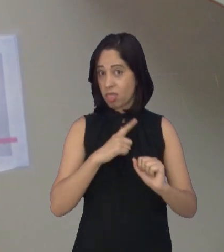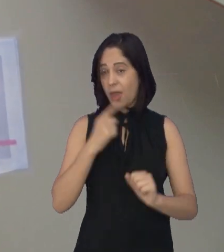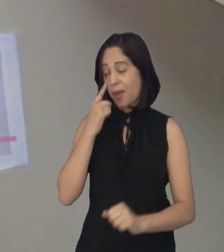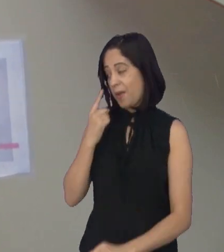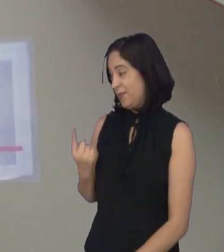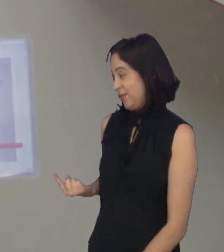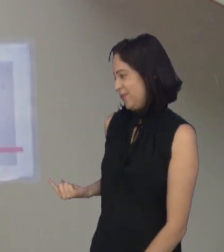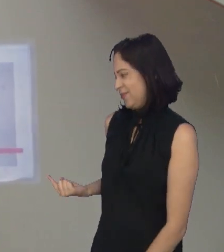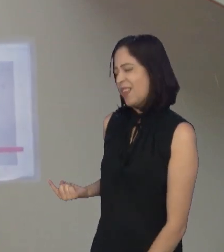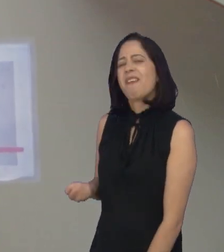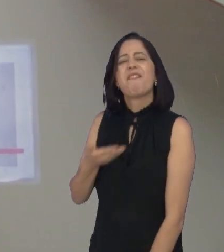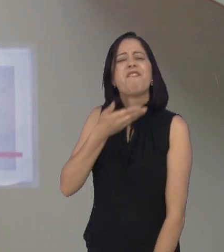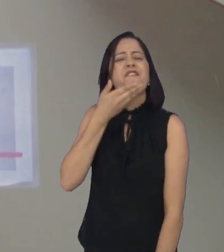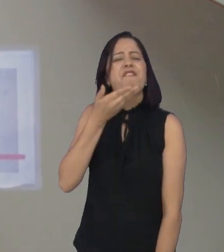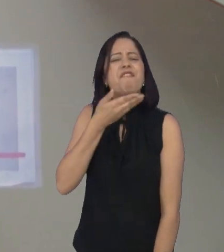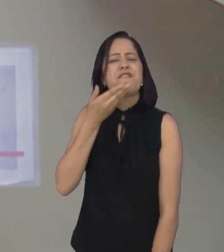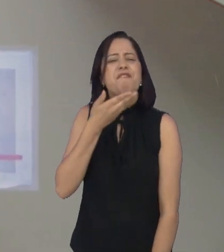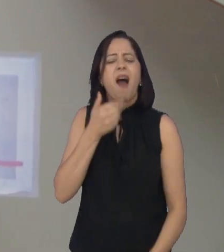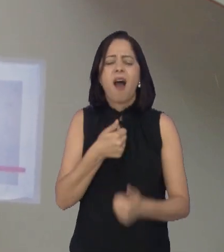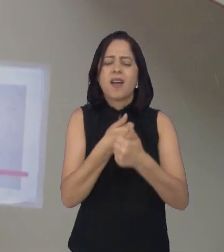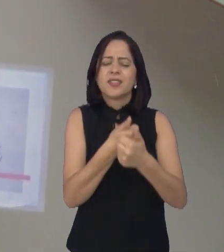fácil,